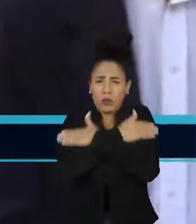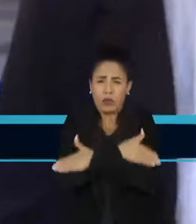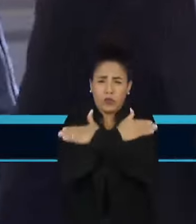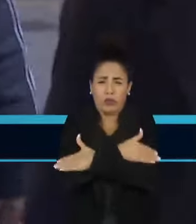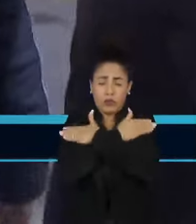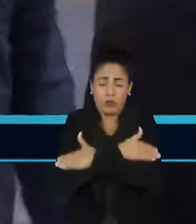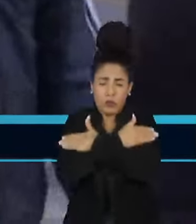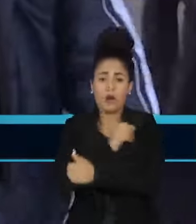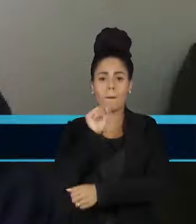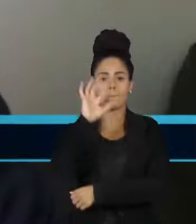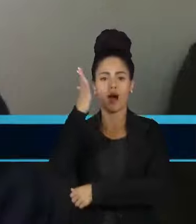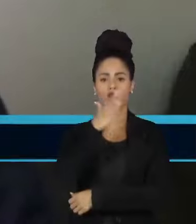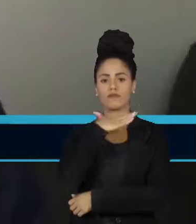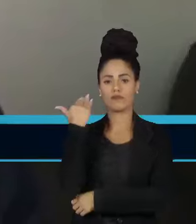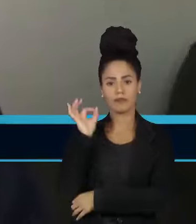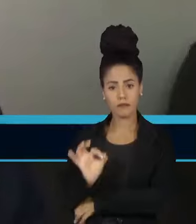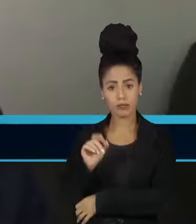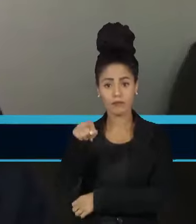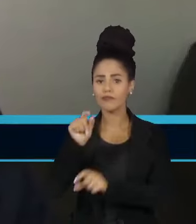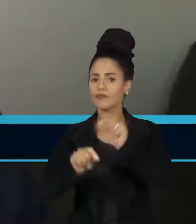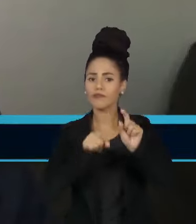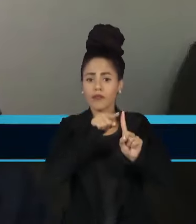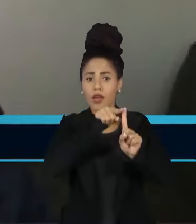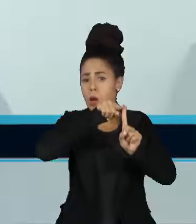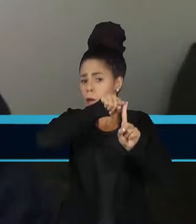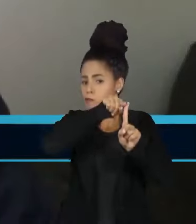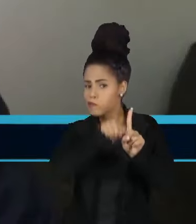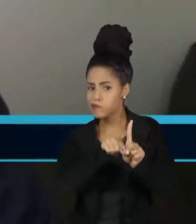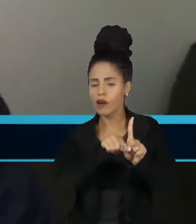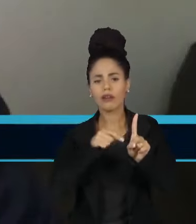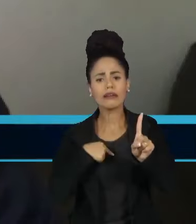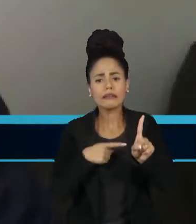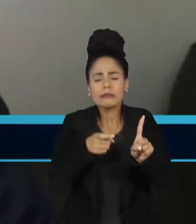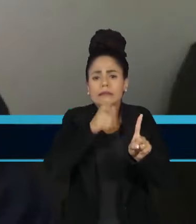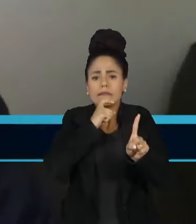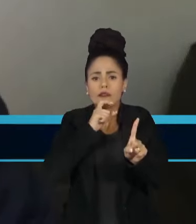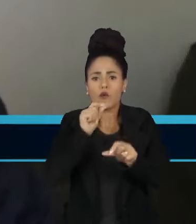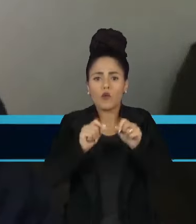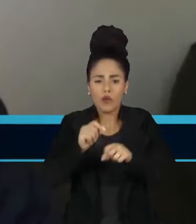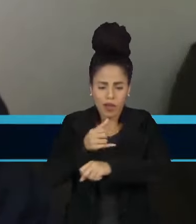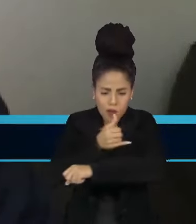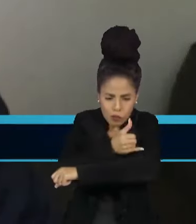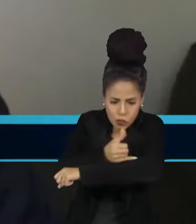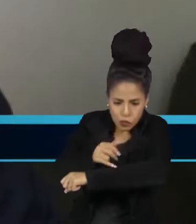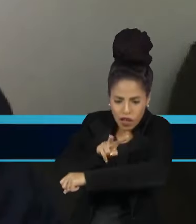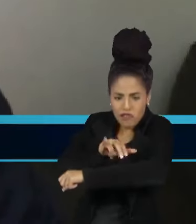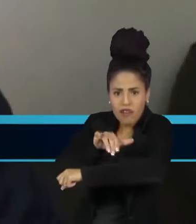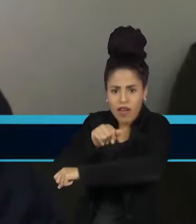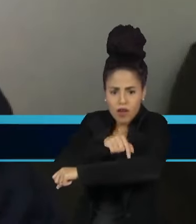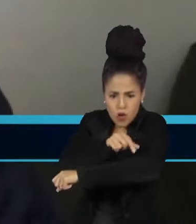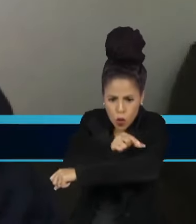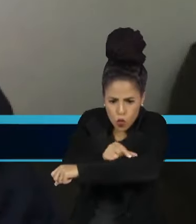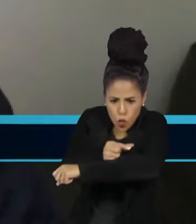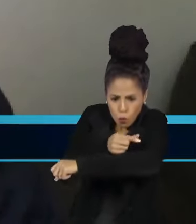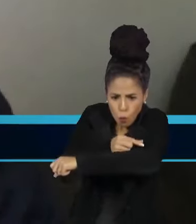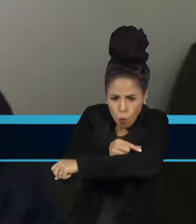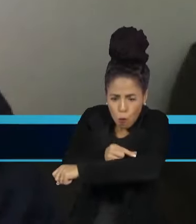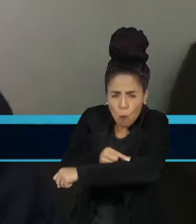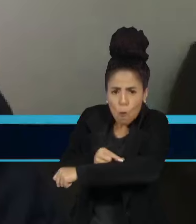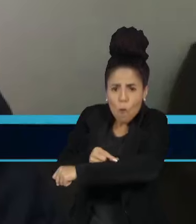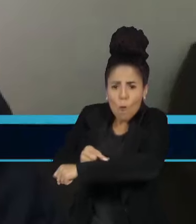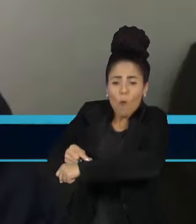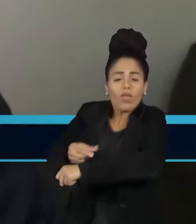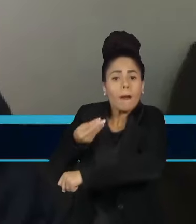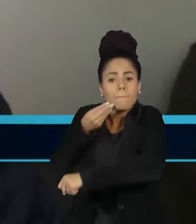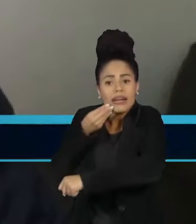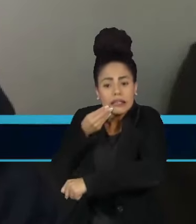maior mortalidade. A redução da temperatura, os vasos eles se contraem, né, para poder